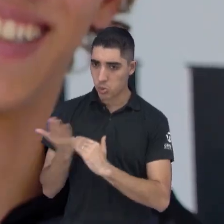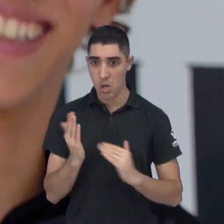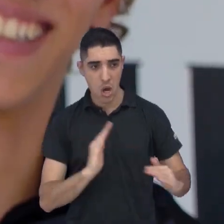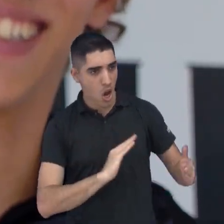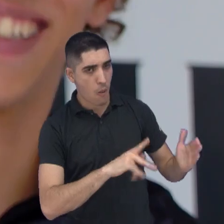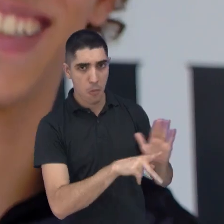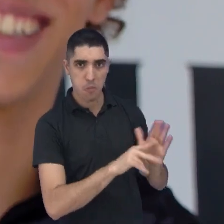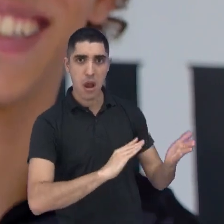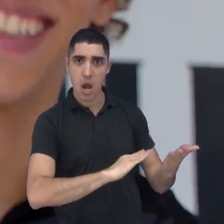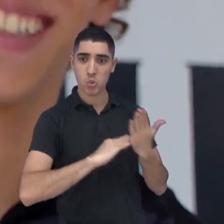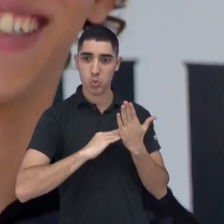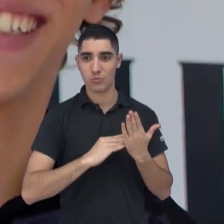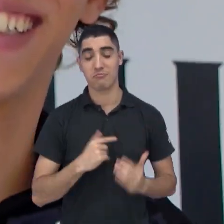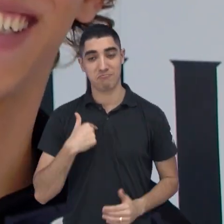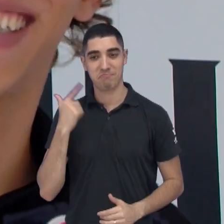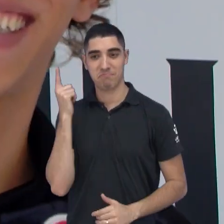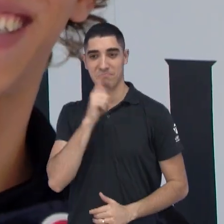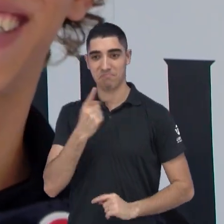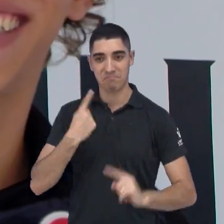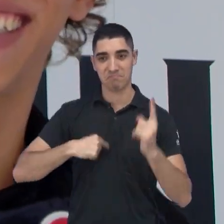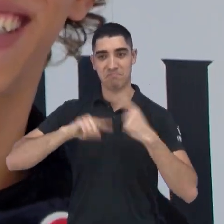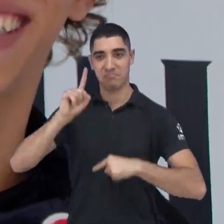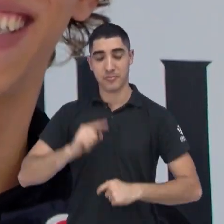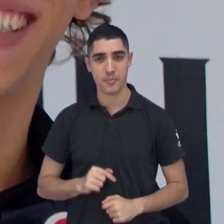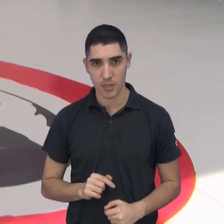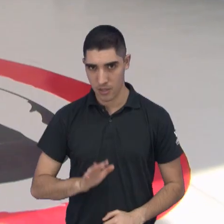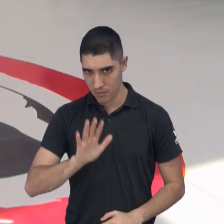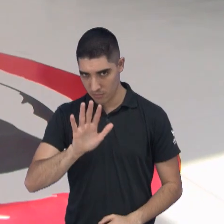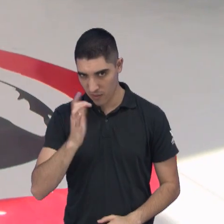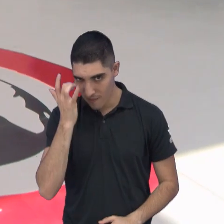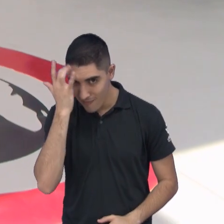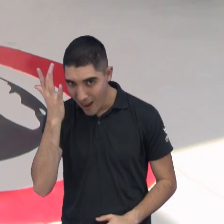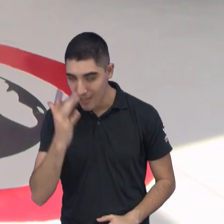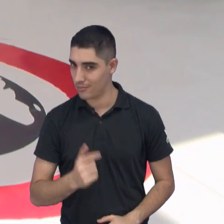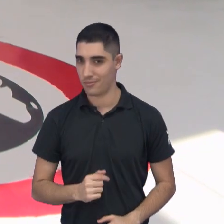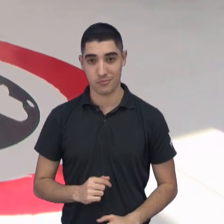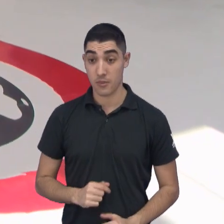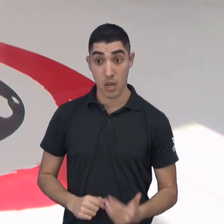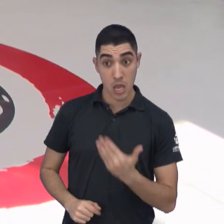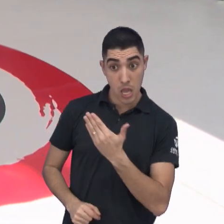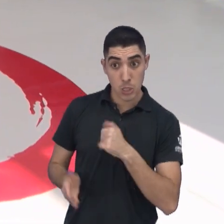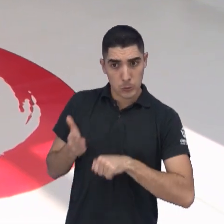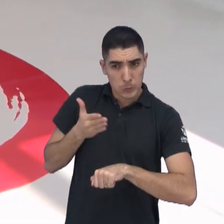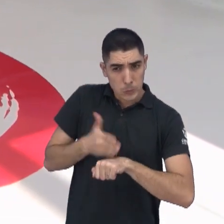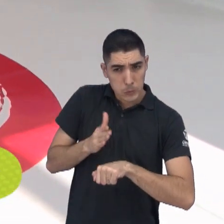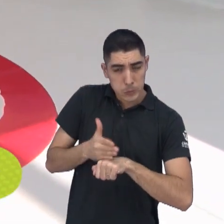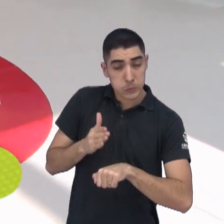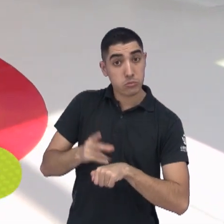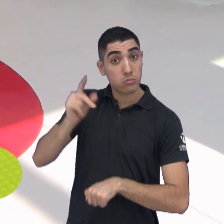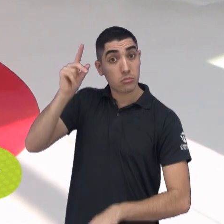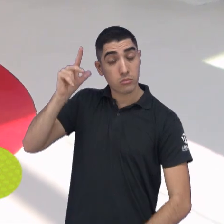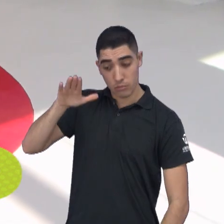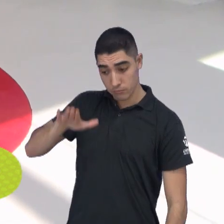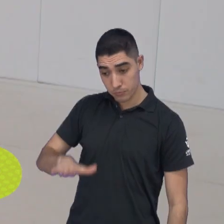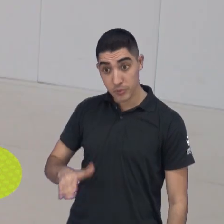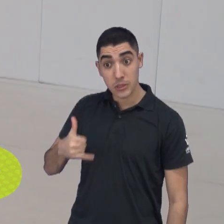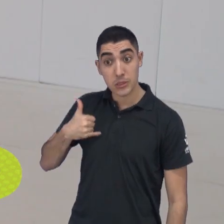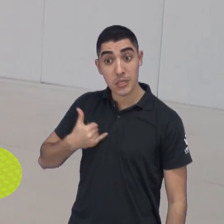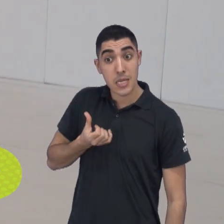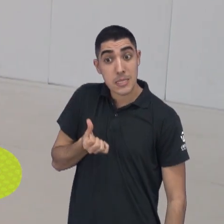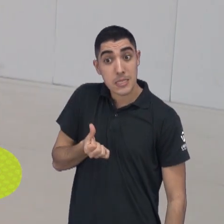isso. Mas a caminhada até aqui não foi fácil. O Gabriel pratica artes marciais desde os 6